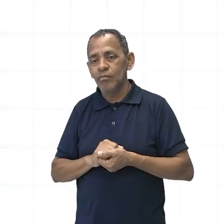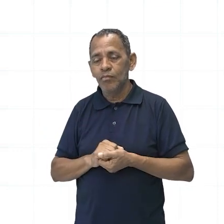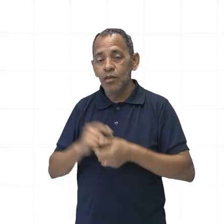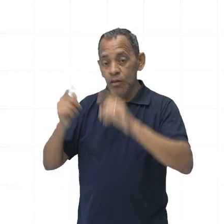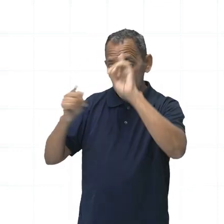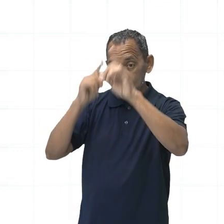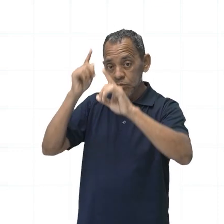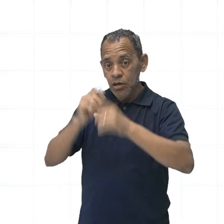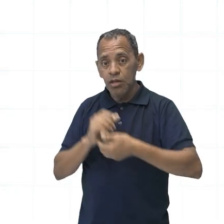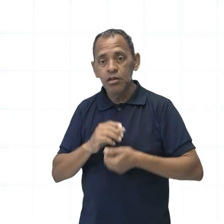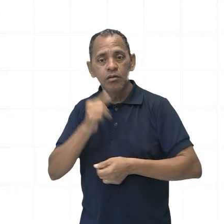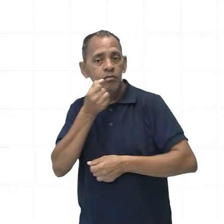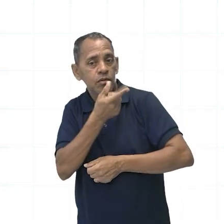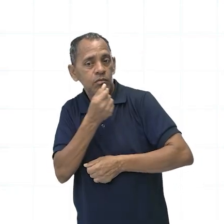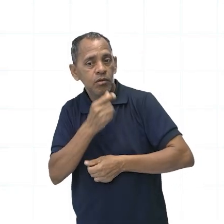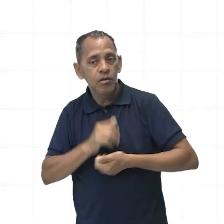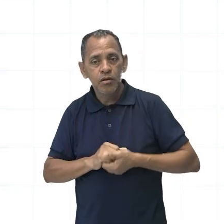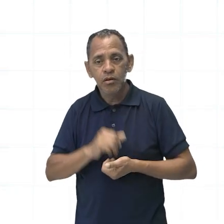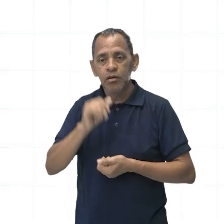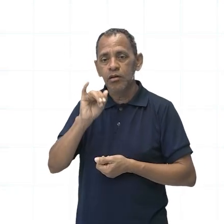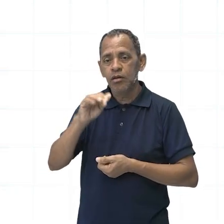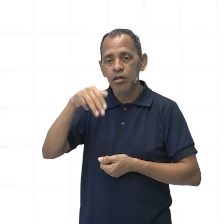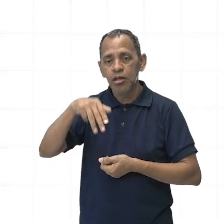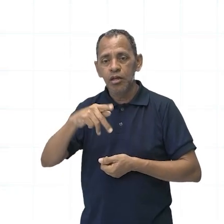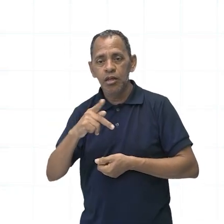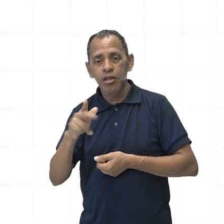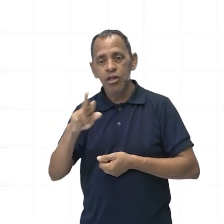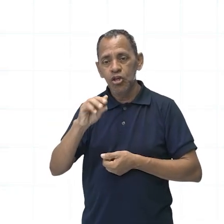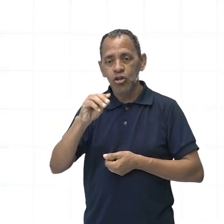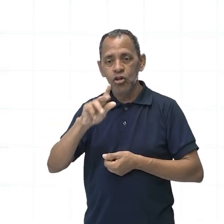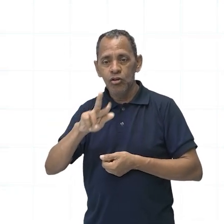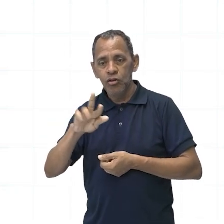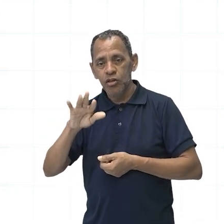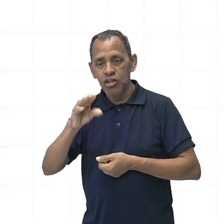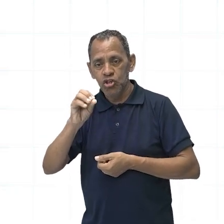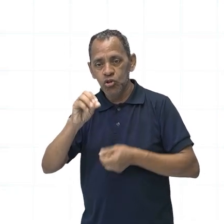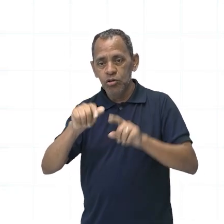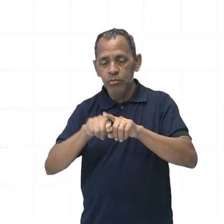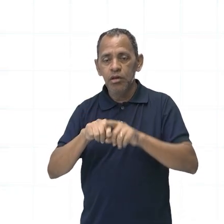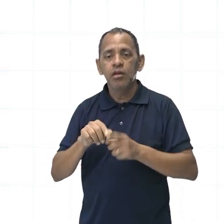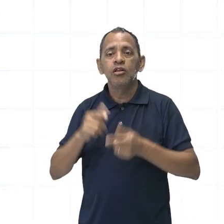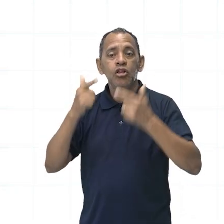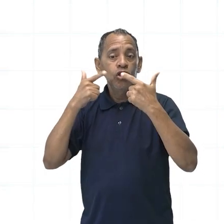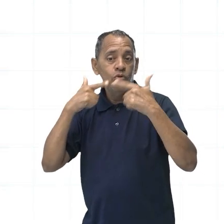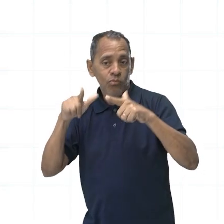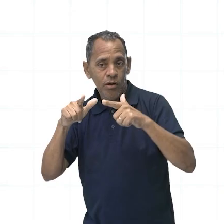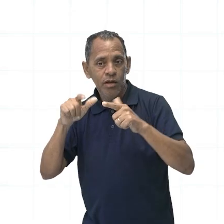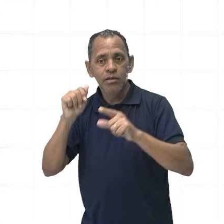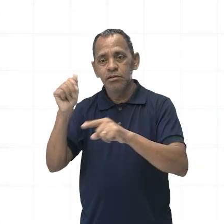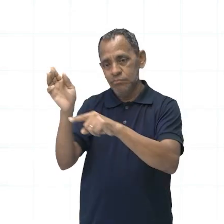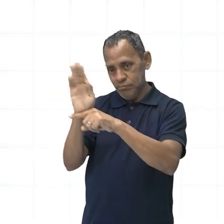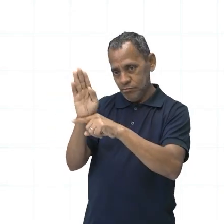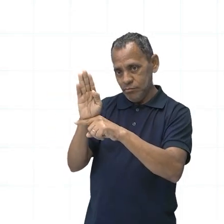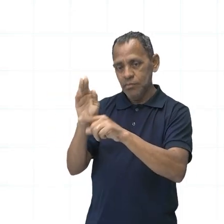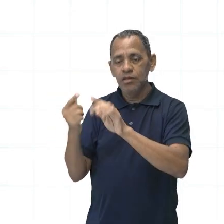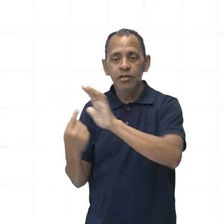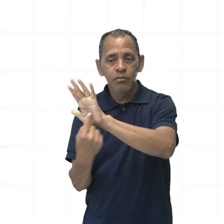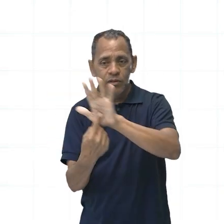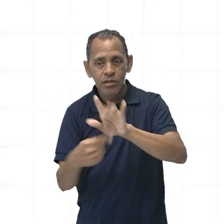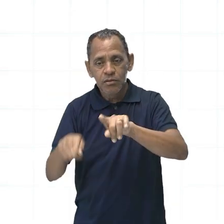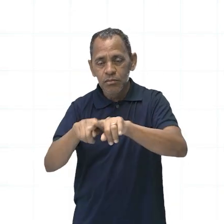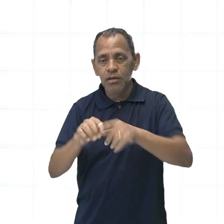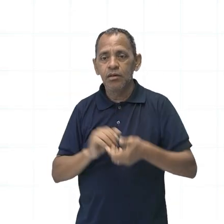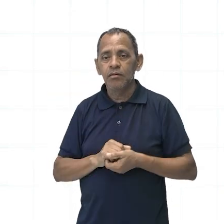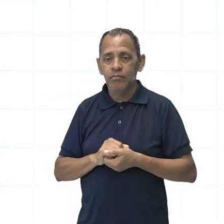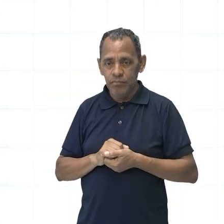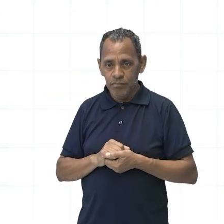improviso. Comédia do improviso, usada como linguagem cênica em algumas montagens teatrais até